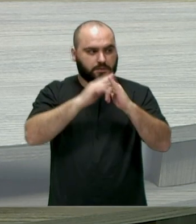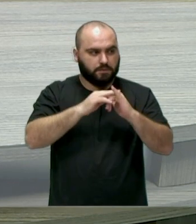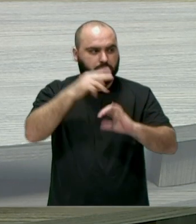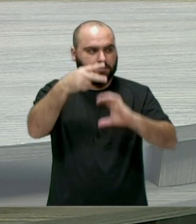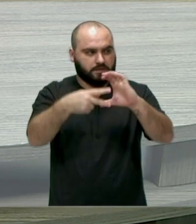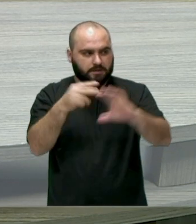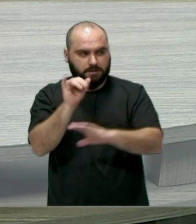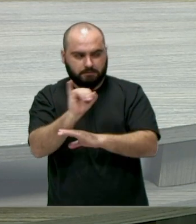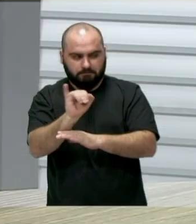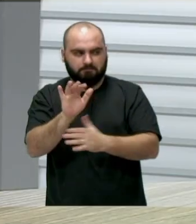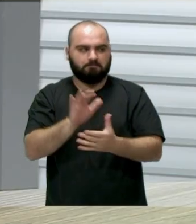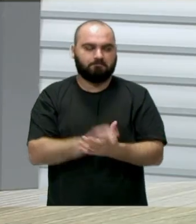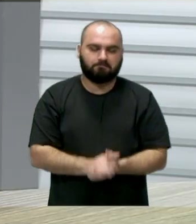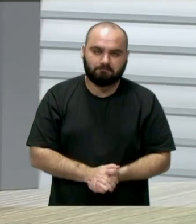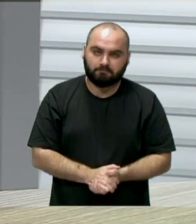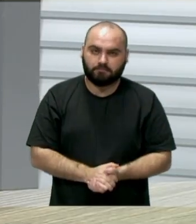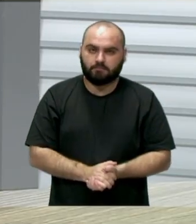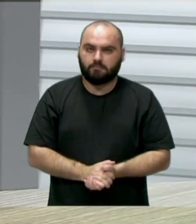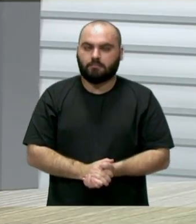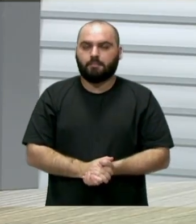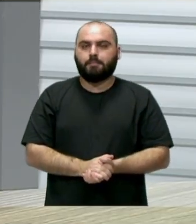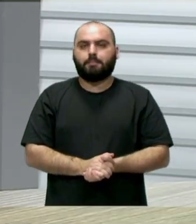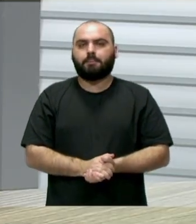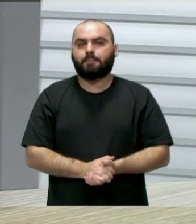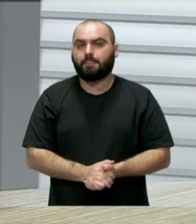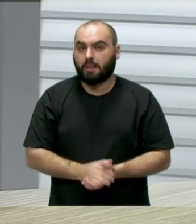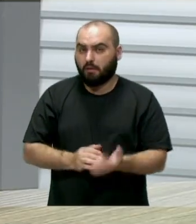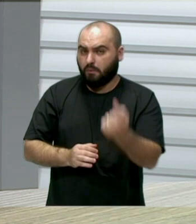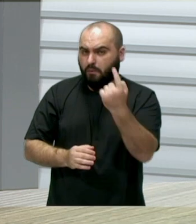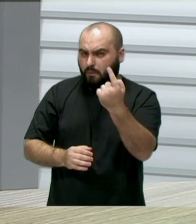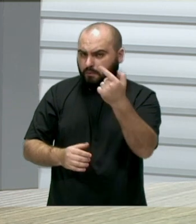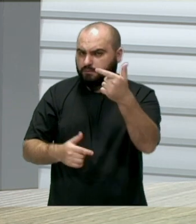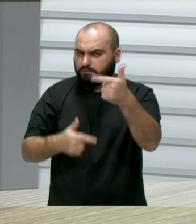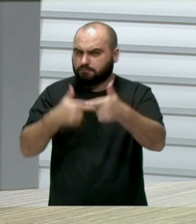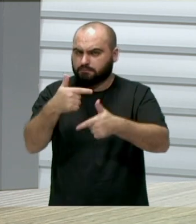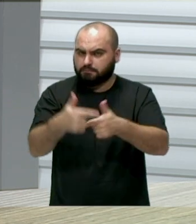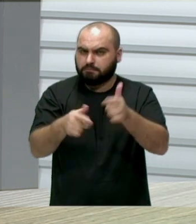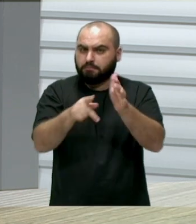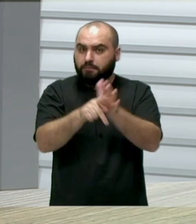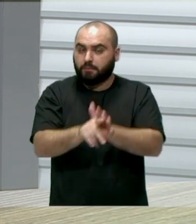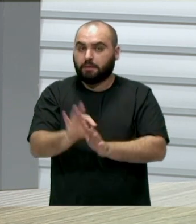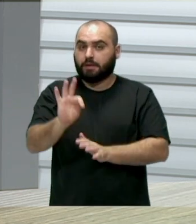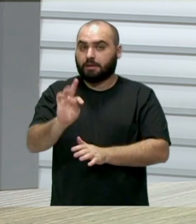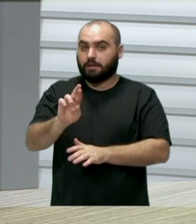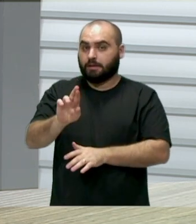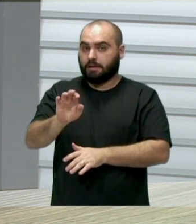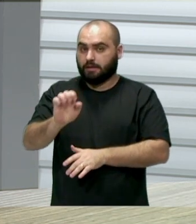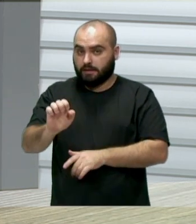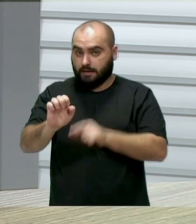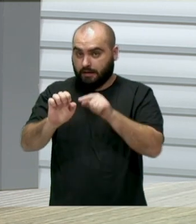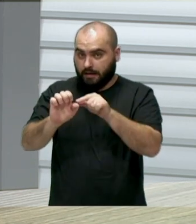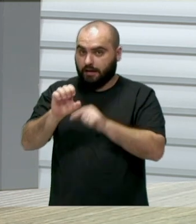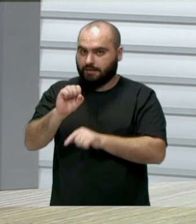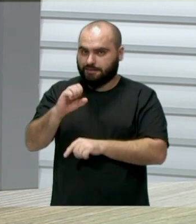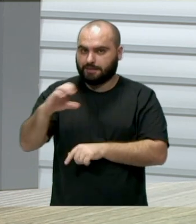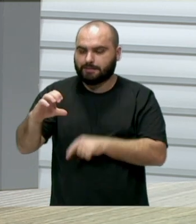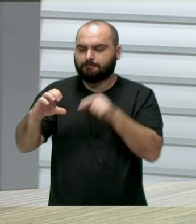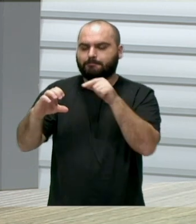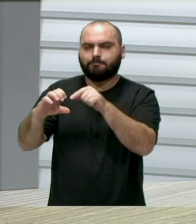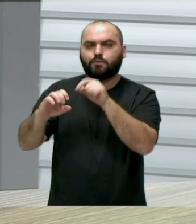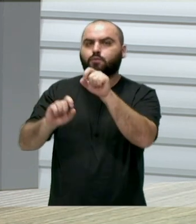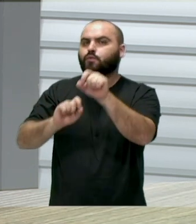de Vereadores de Itajaí. Uma iniciativa do Tribunal Regional Eleitoral de Santa Catarina